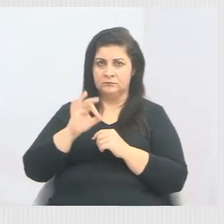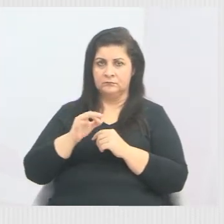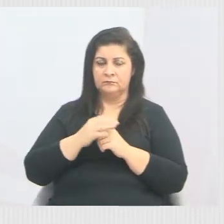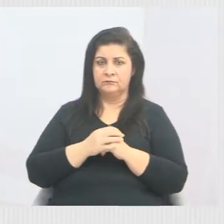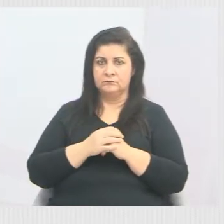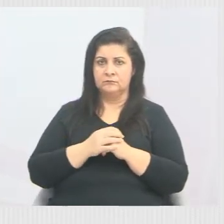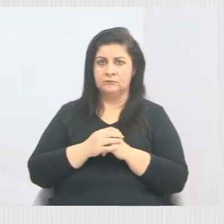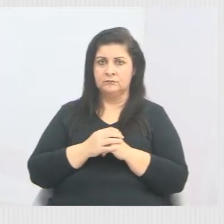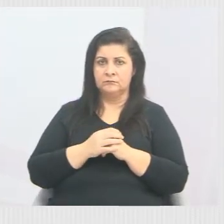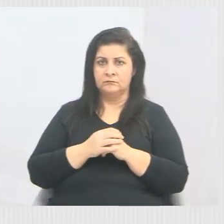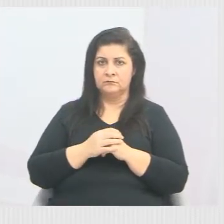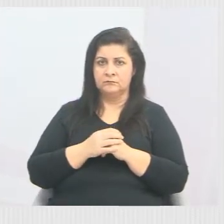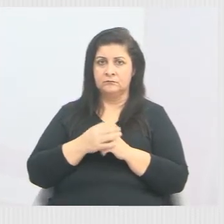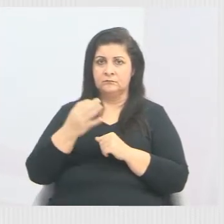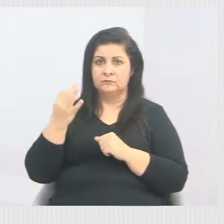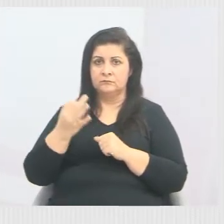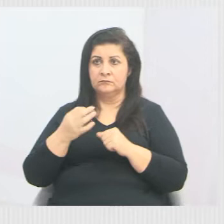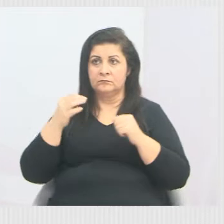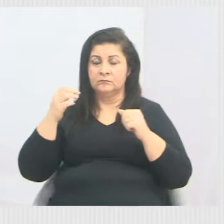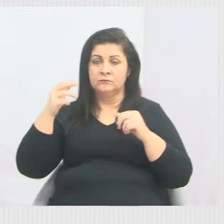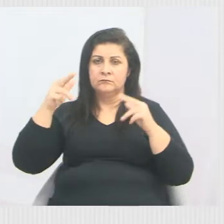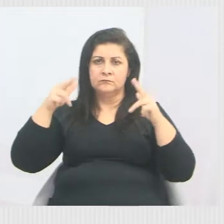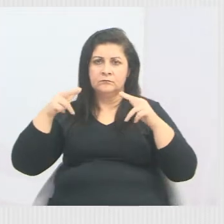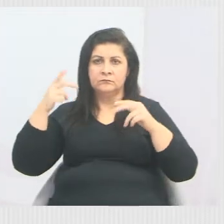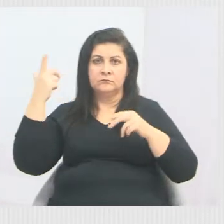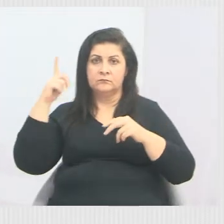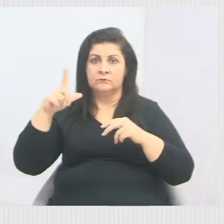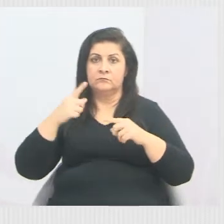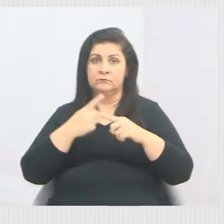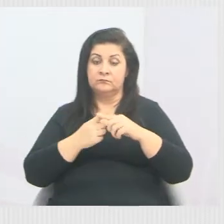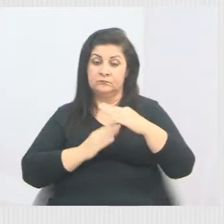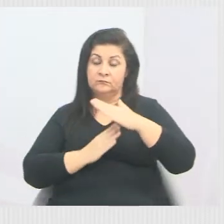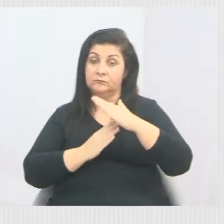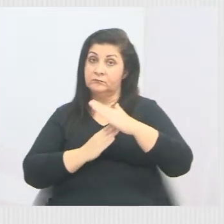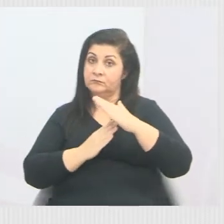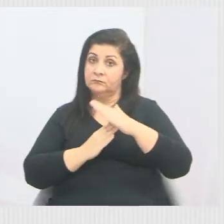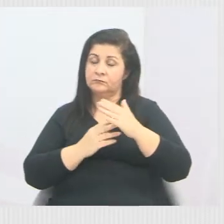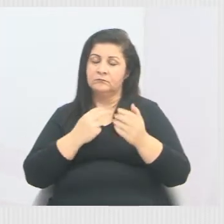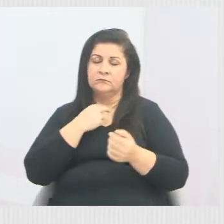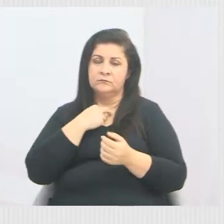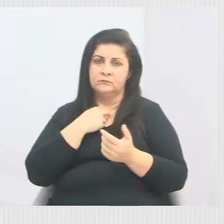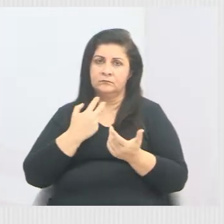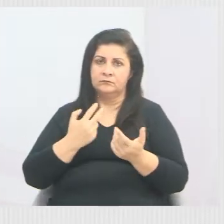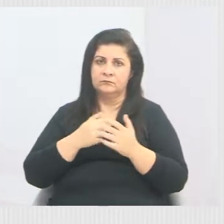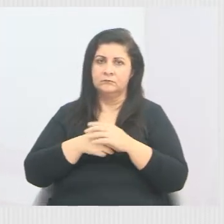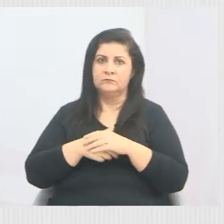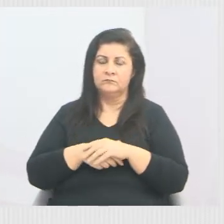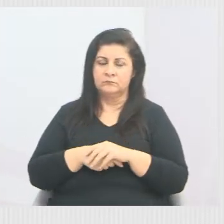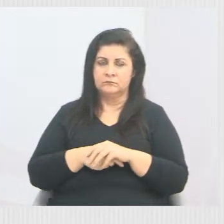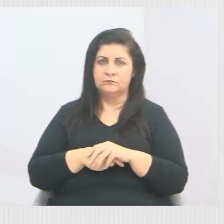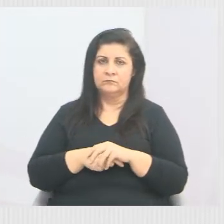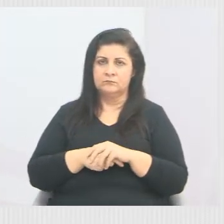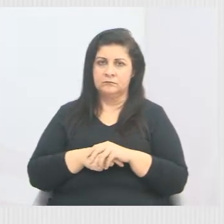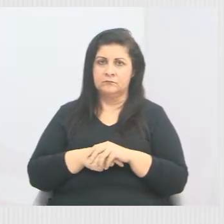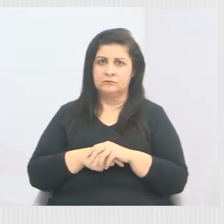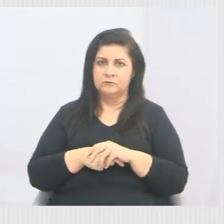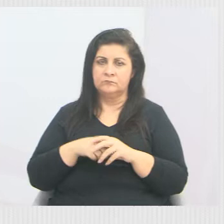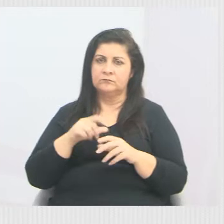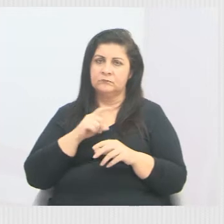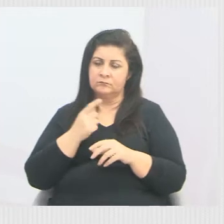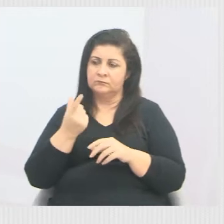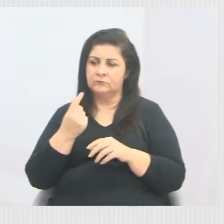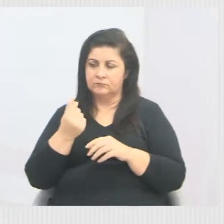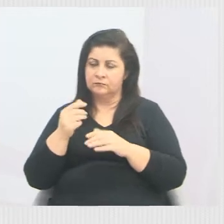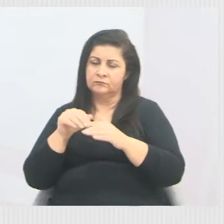33,333%, o ideal é nunca alcançar ela, porque você fica no limite também de gastos também. Então, é ideal você ter sempre uma folga. Então,